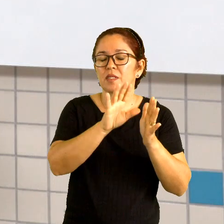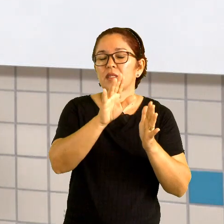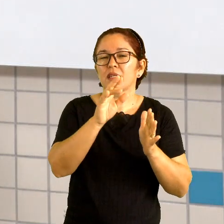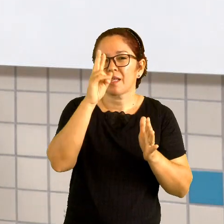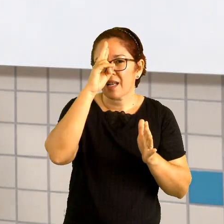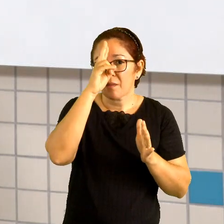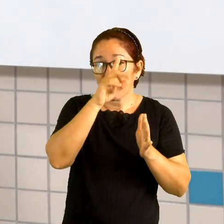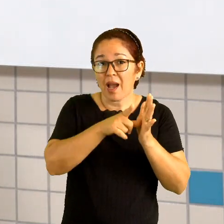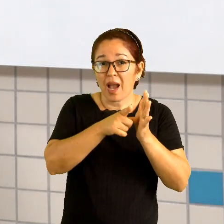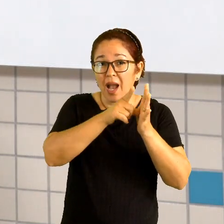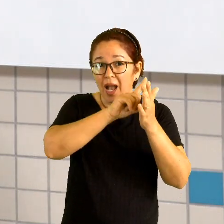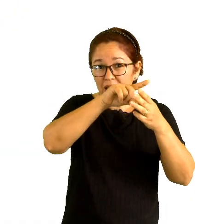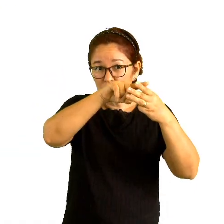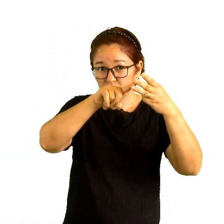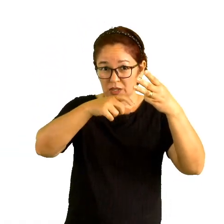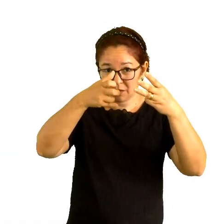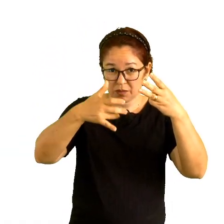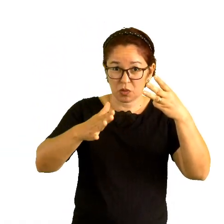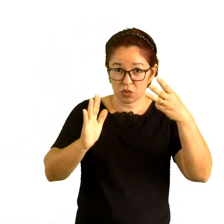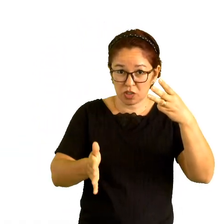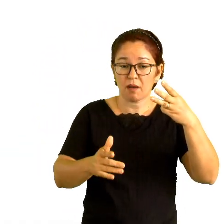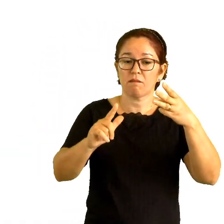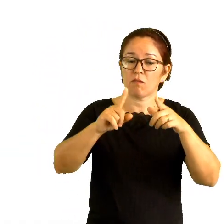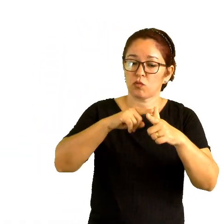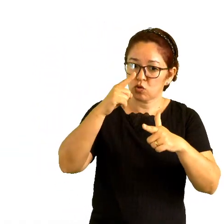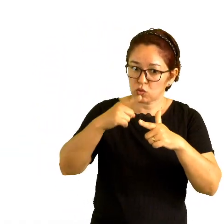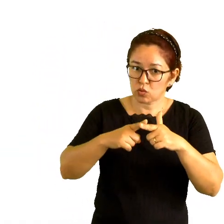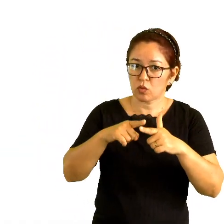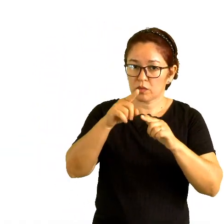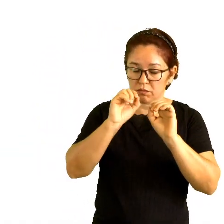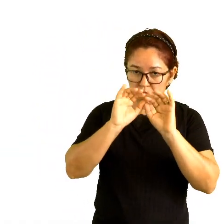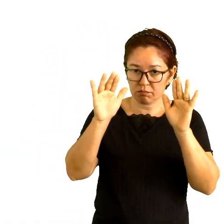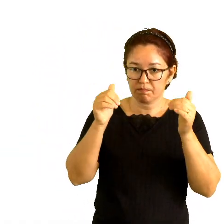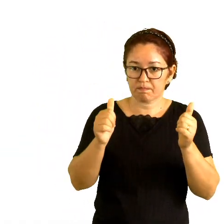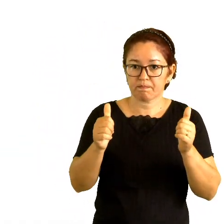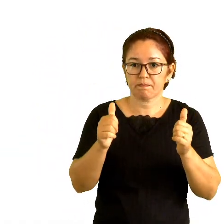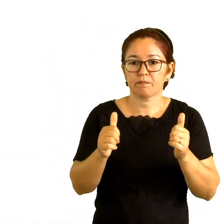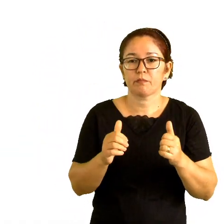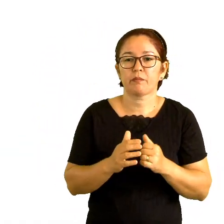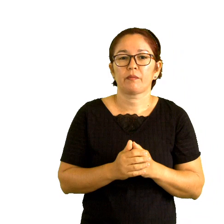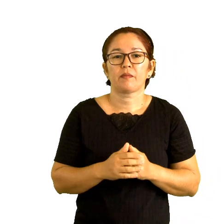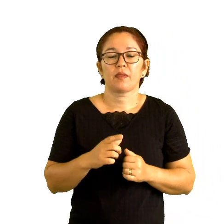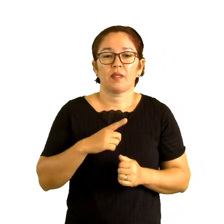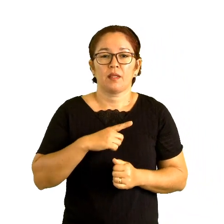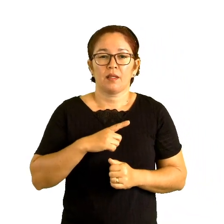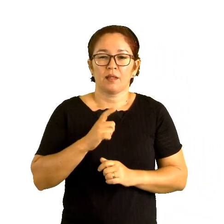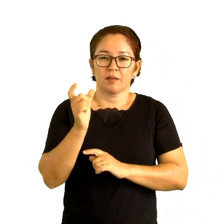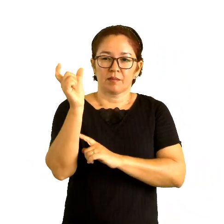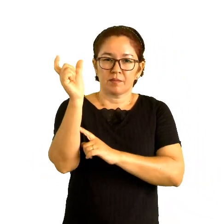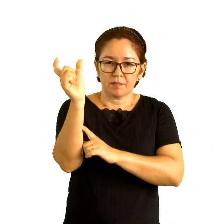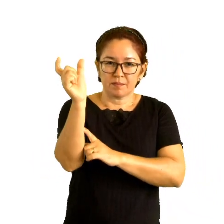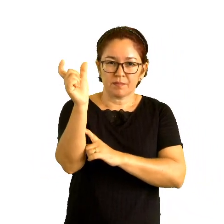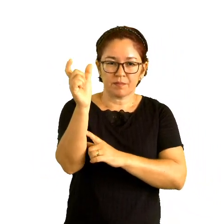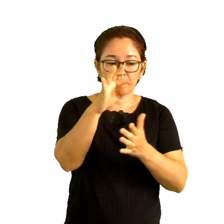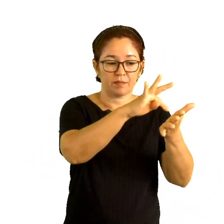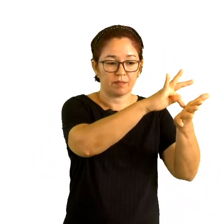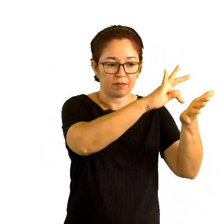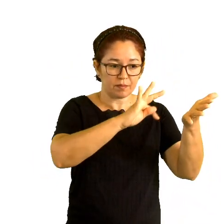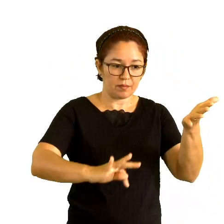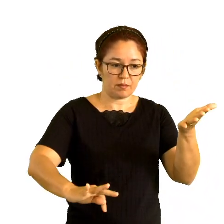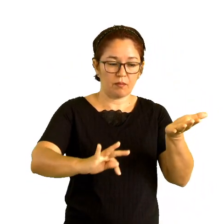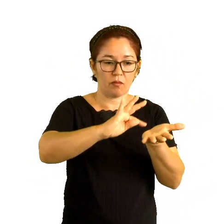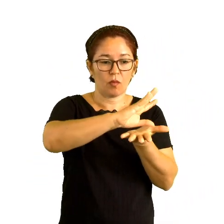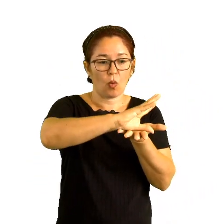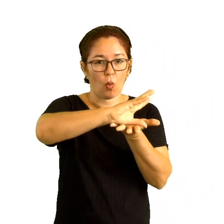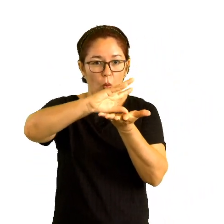de intertextualidade. Vamos lá? Vamos fazer a leitura de novo. Existem 3 tipos de intertextualidade. A